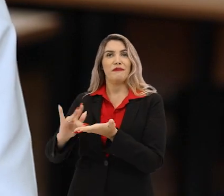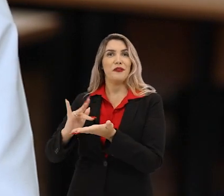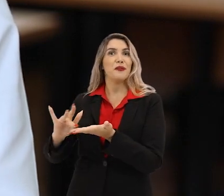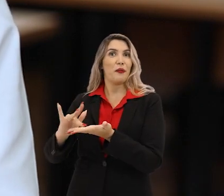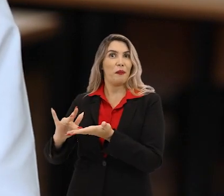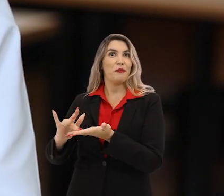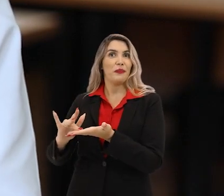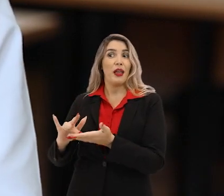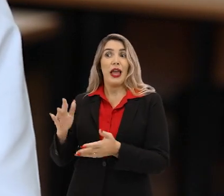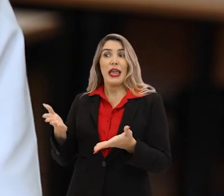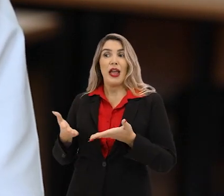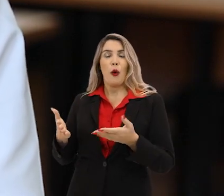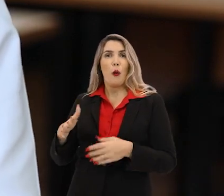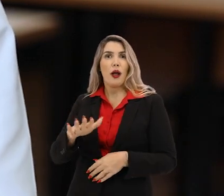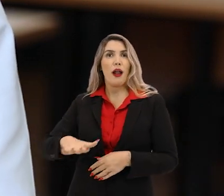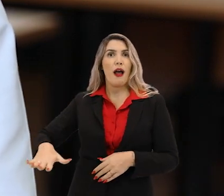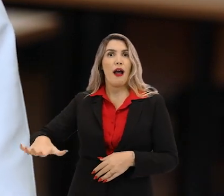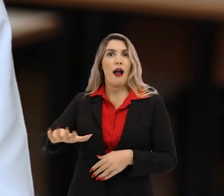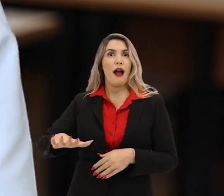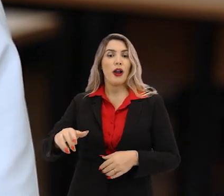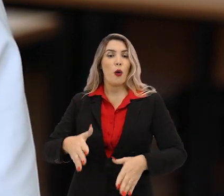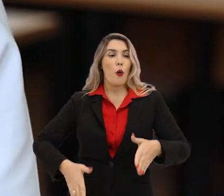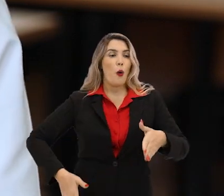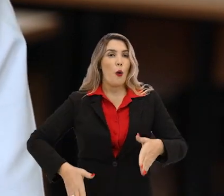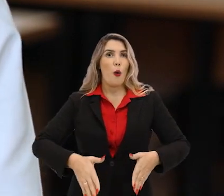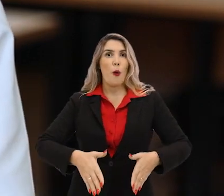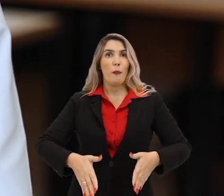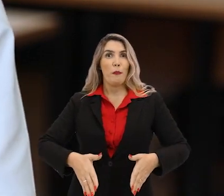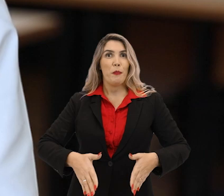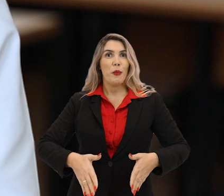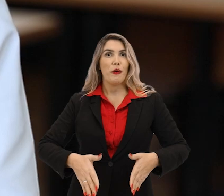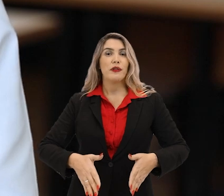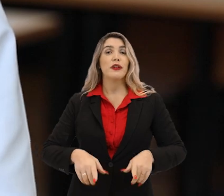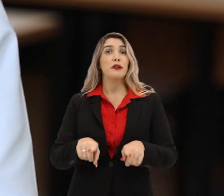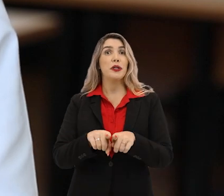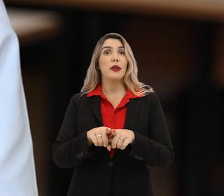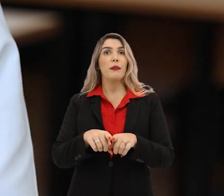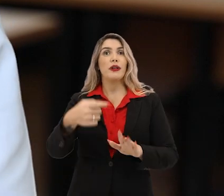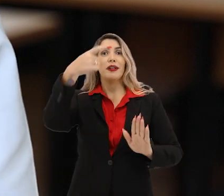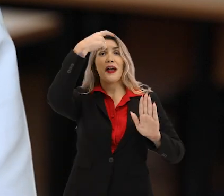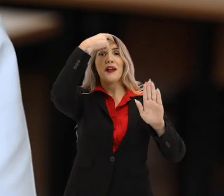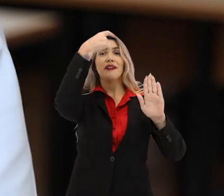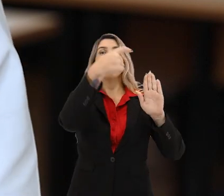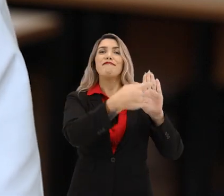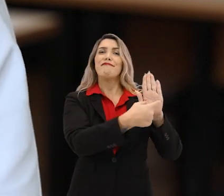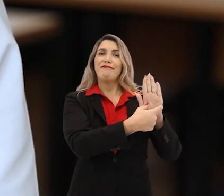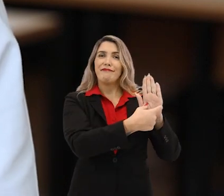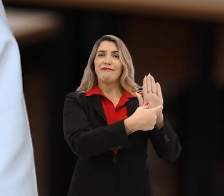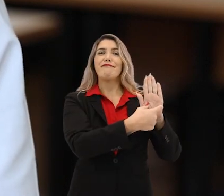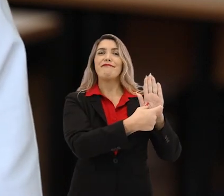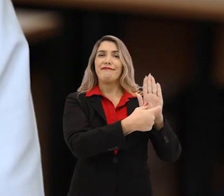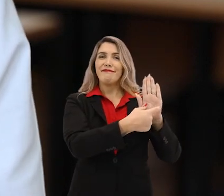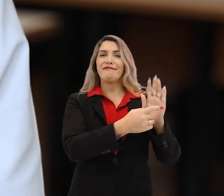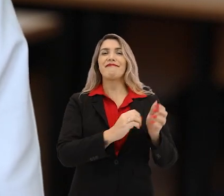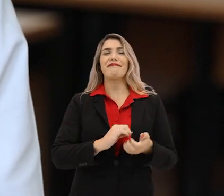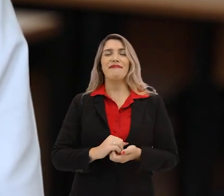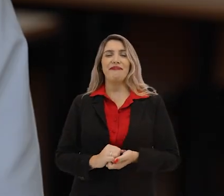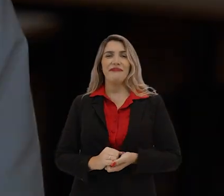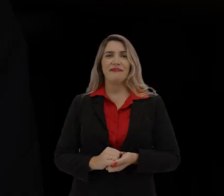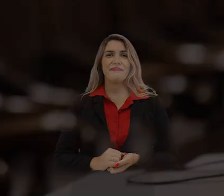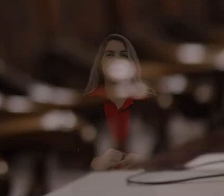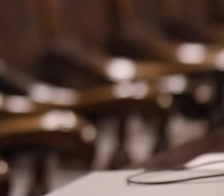digital e agora estamos indo ainda mais para a área da robótica e também para a área da inteligência